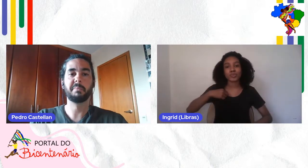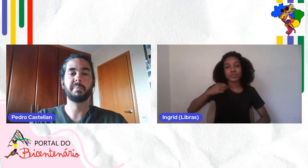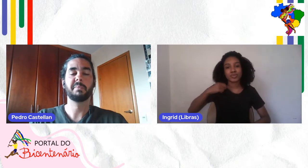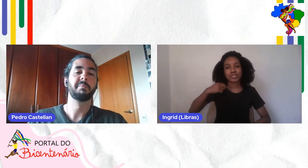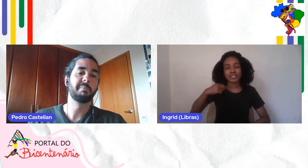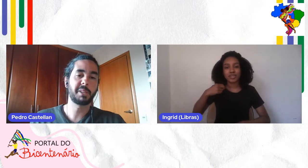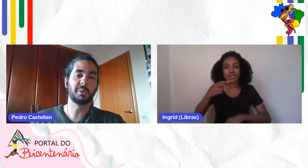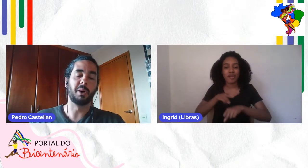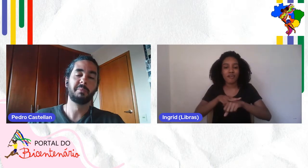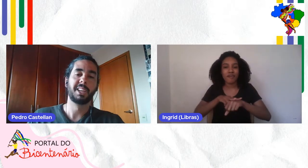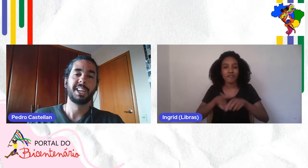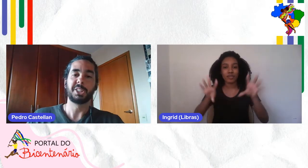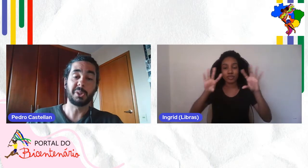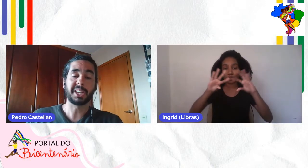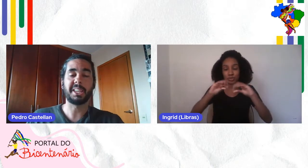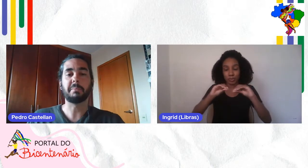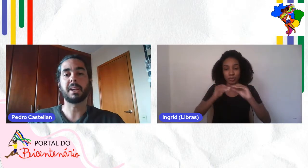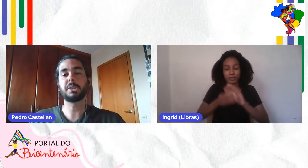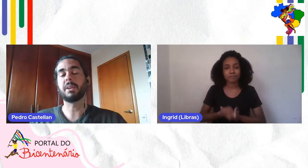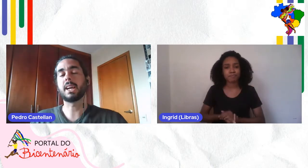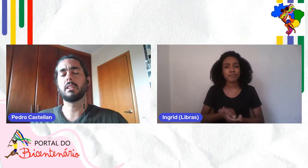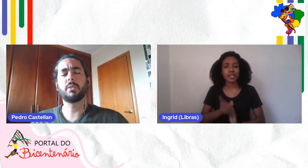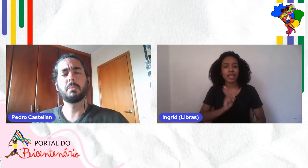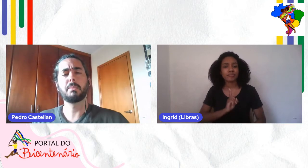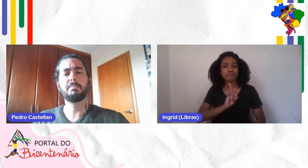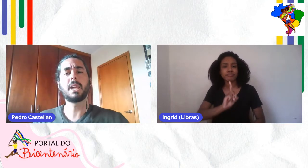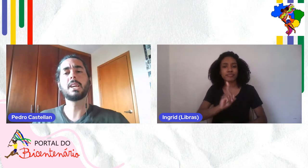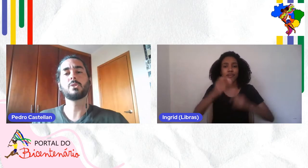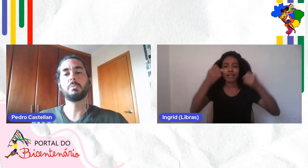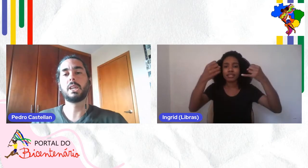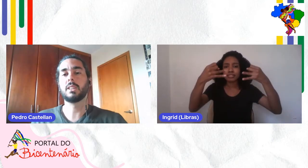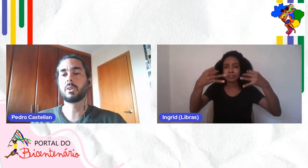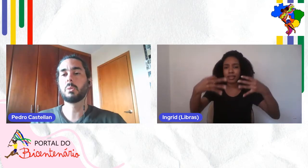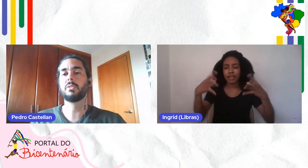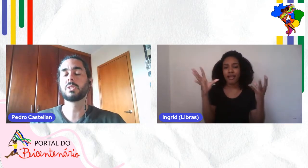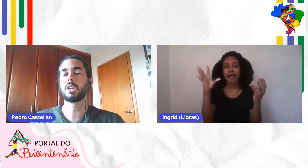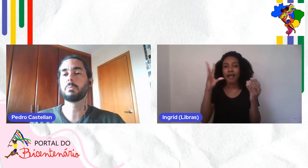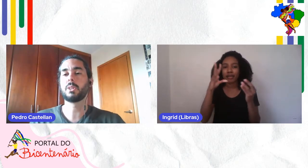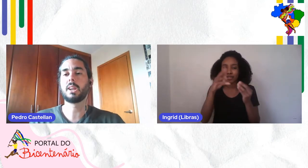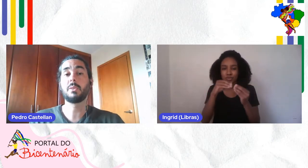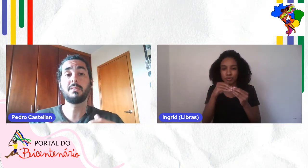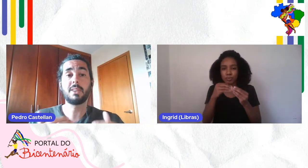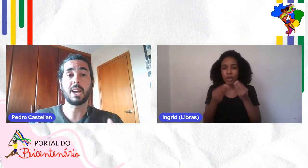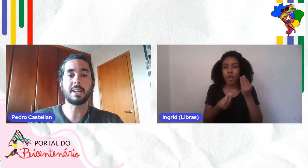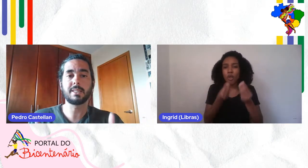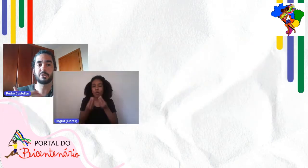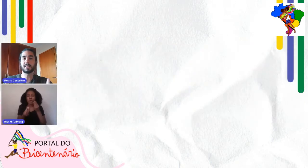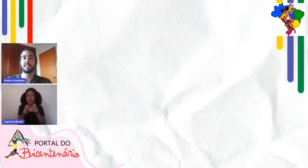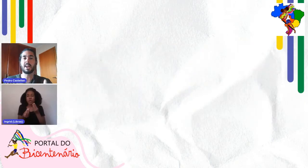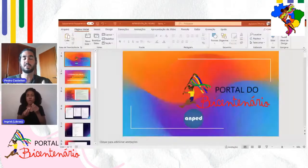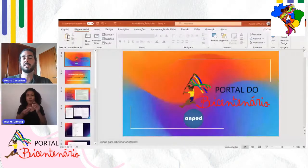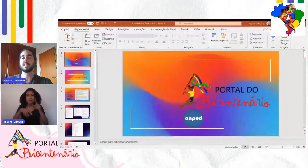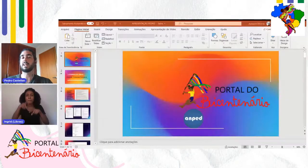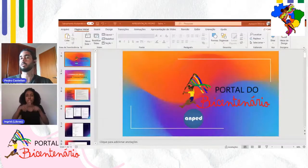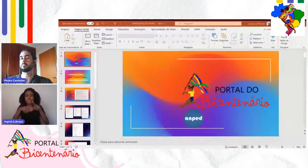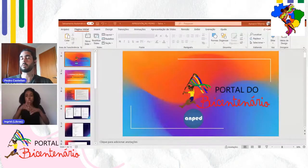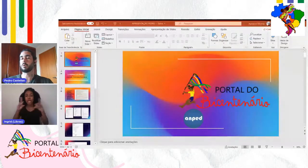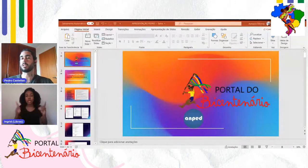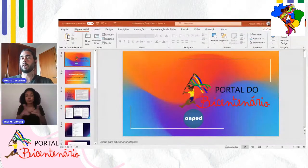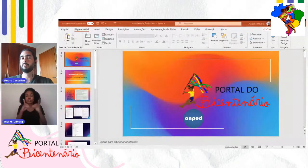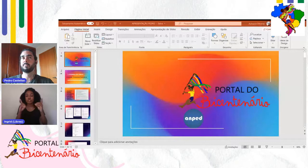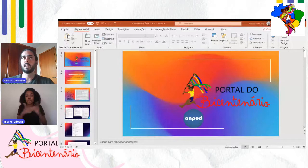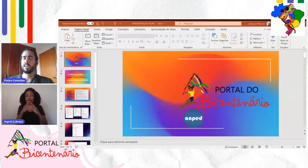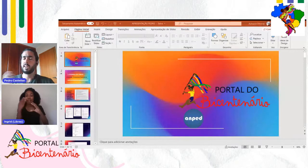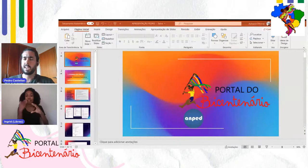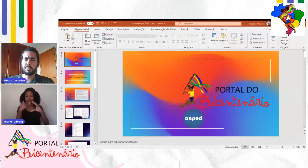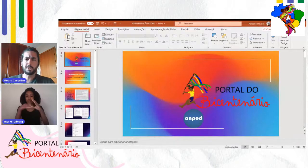escura. Pessoal, estou aqui para explicar de forma bem resumida como vocês poderão enviar seus materiais didáticos para